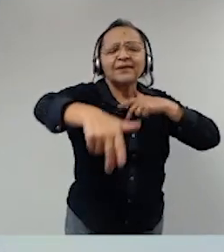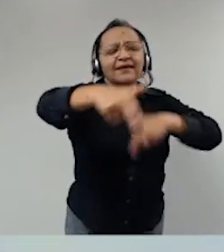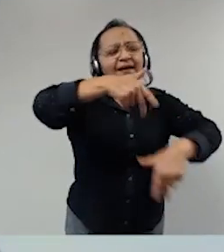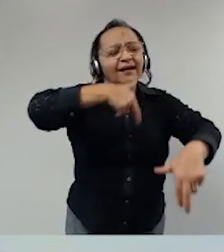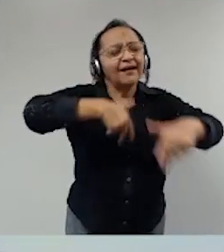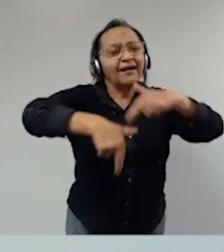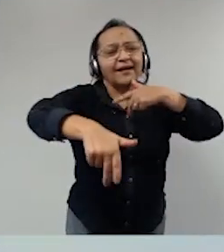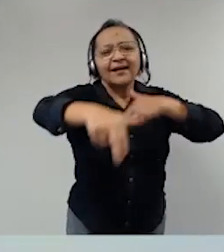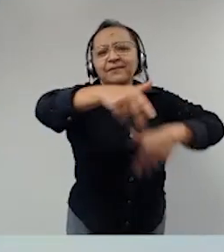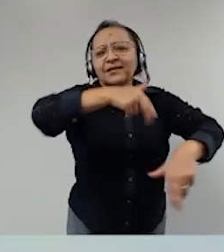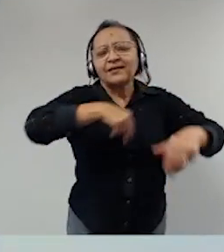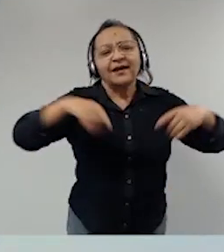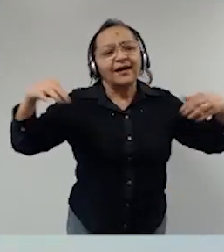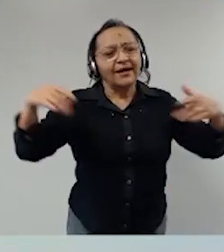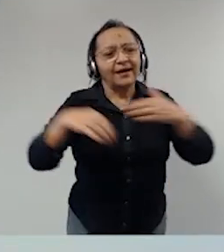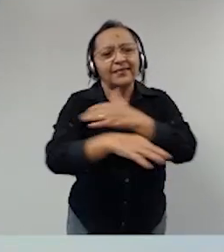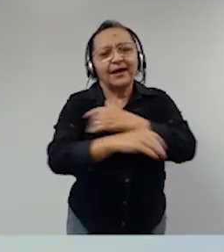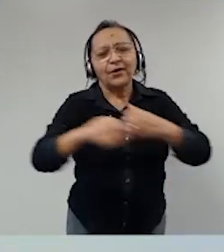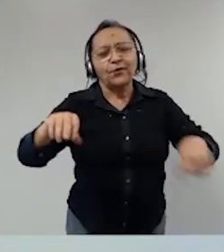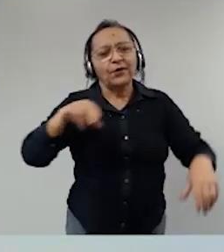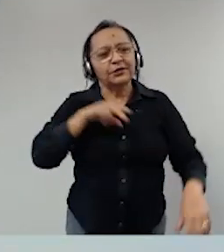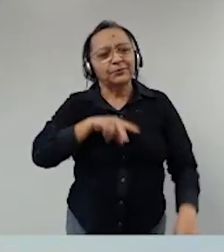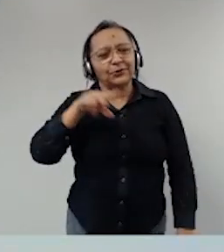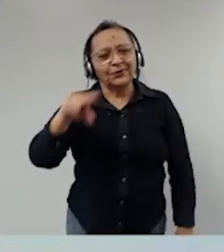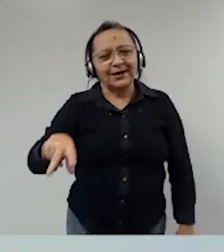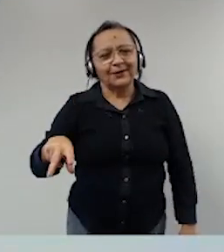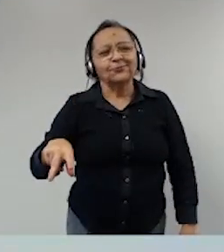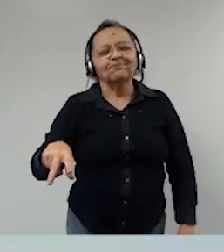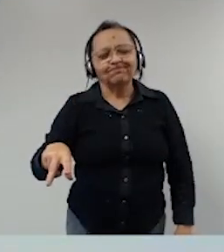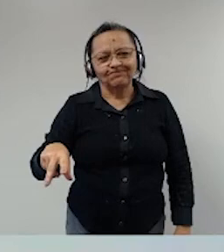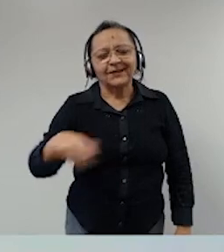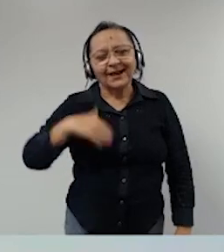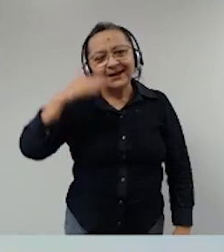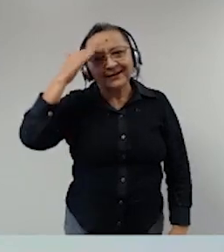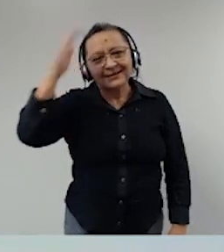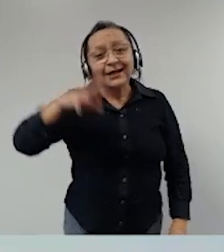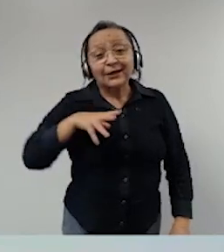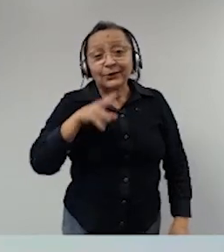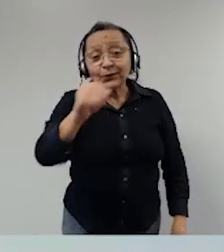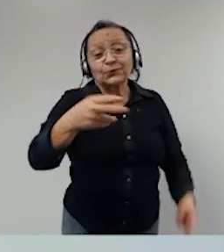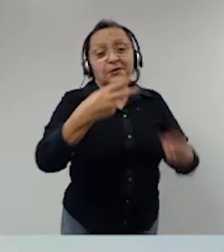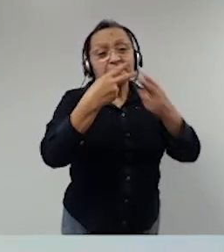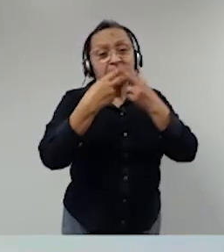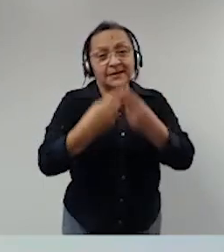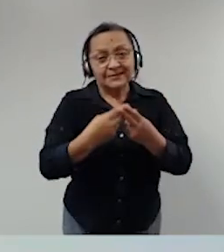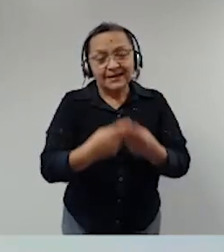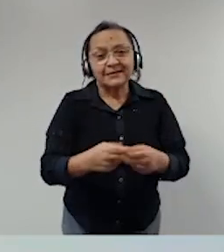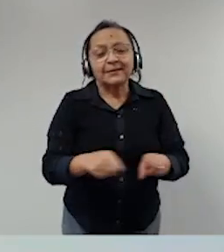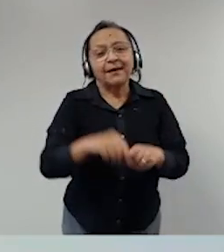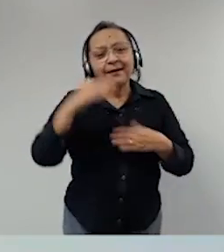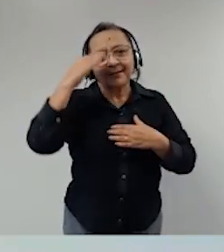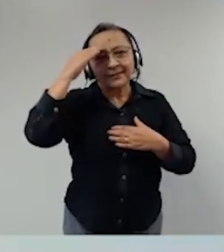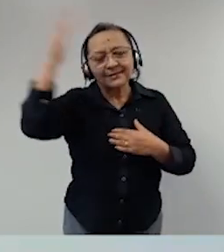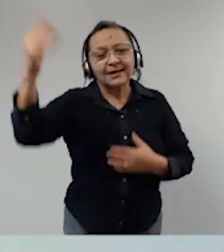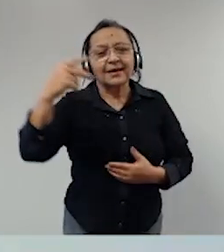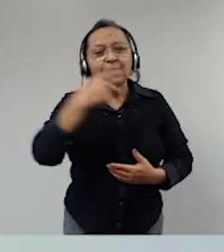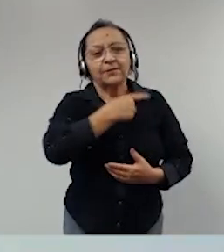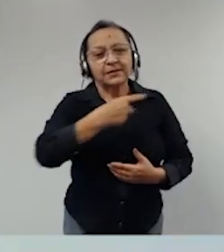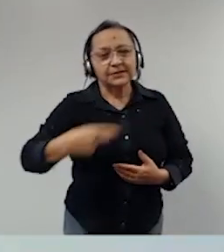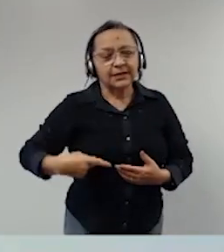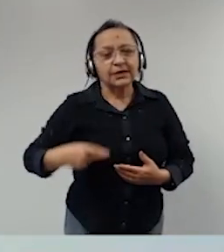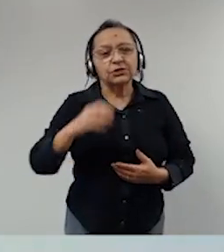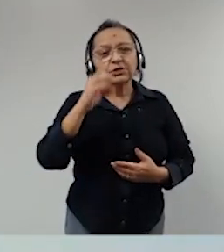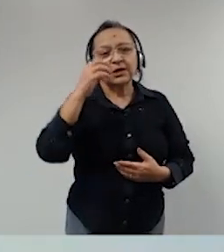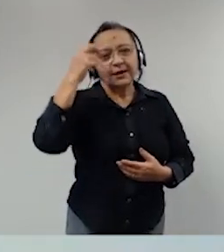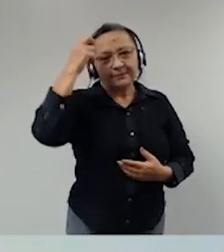da nossa linda Lisboa. Sim. Eu queria agradecer a todos a paciência nessa tarde, queria agradecer ao presidente Felipe Santa Cruz, ao